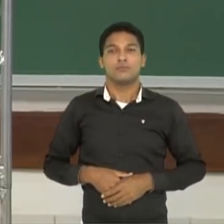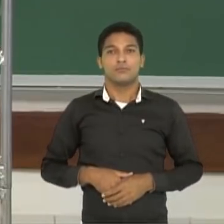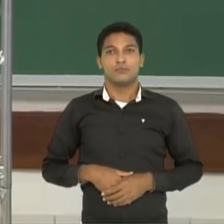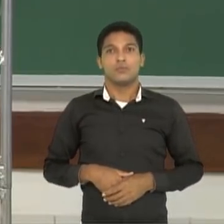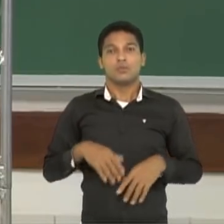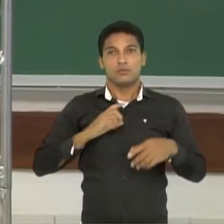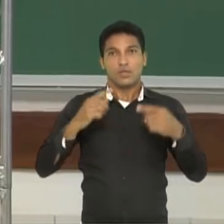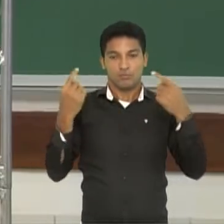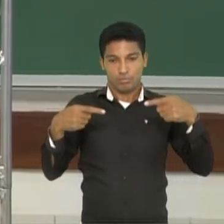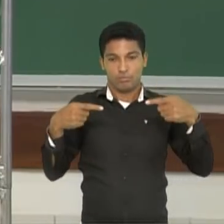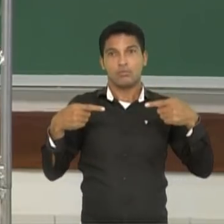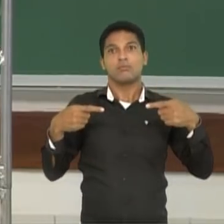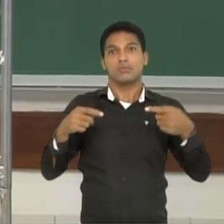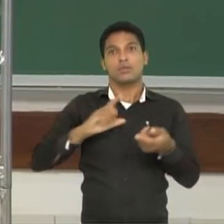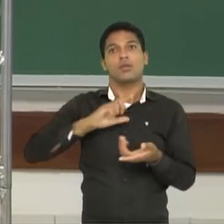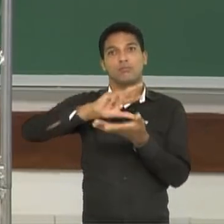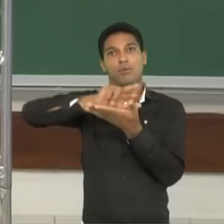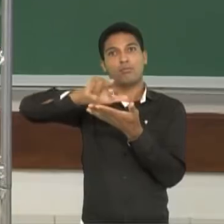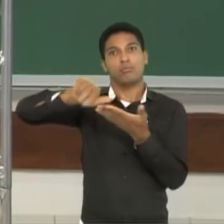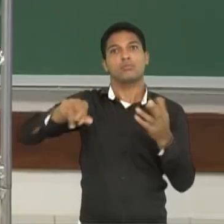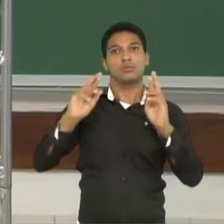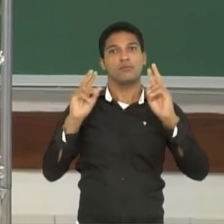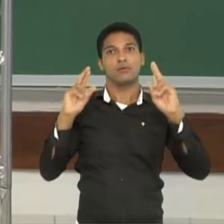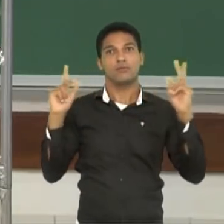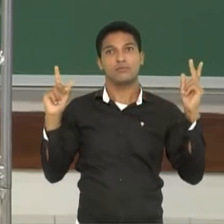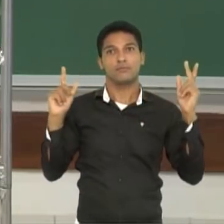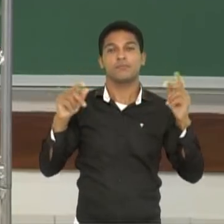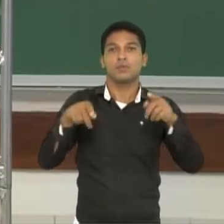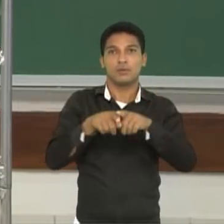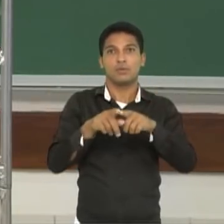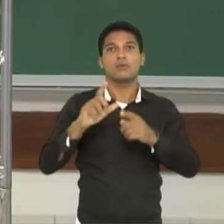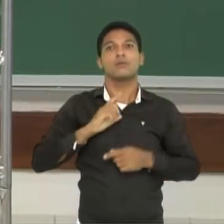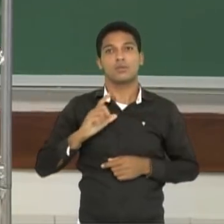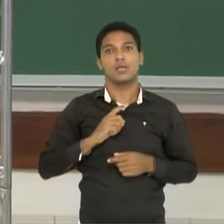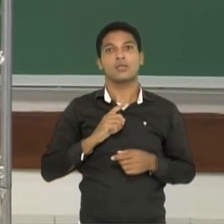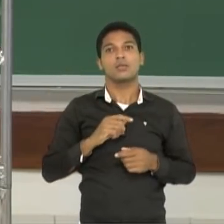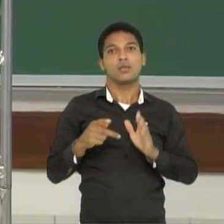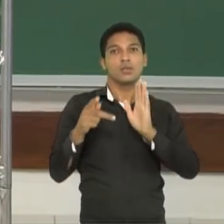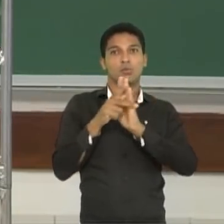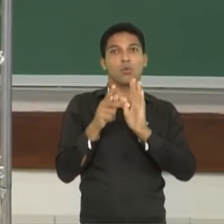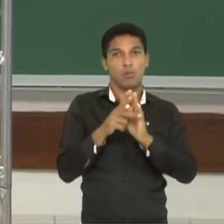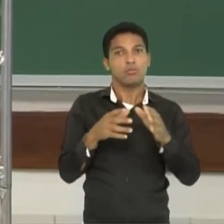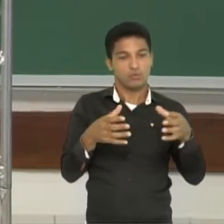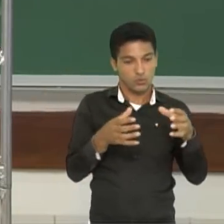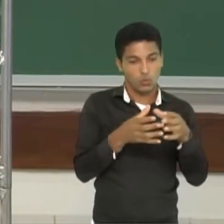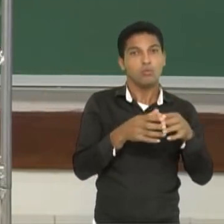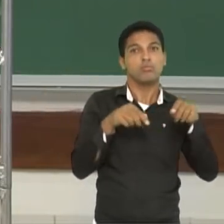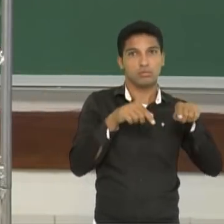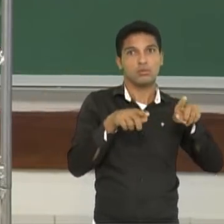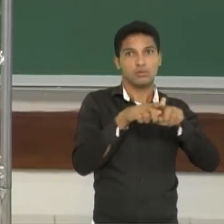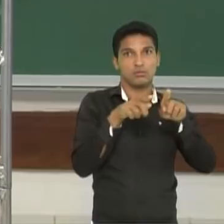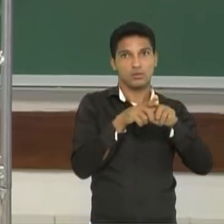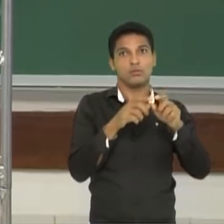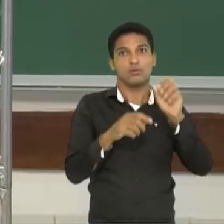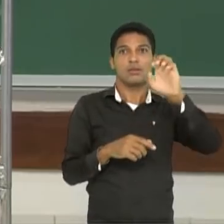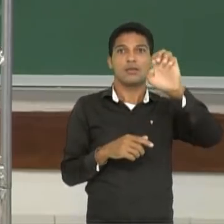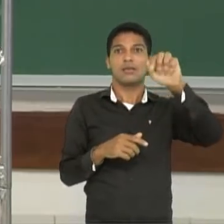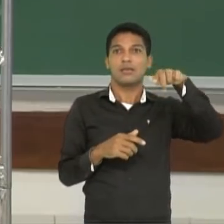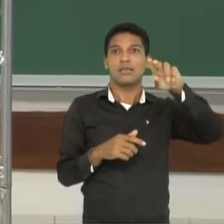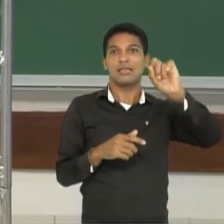competições podem ser variadas. E também existe o estabelecimento de marcas em equipes, tá? Pode ser uma equipe que